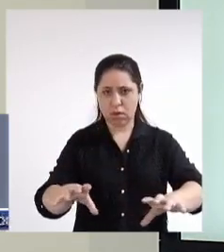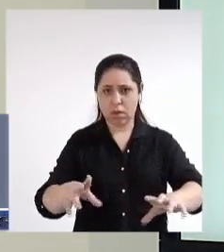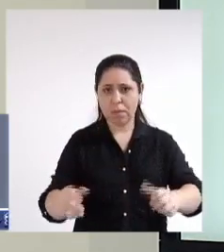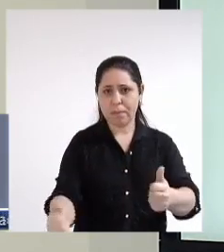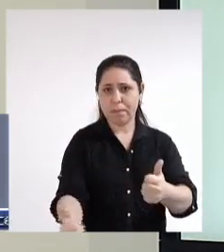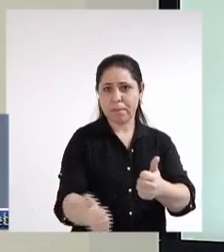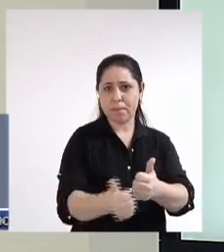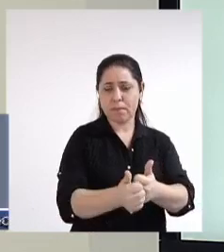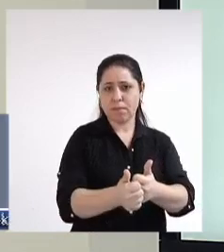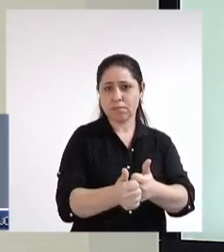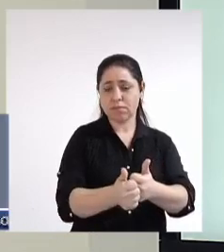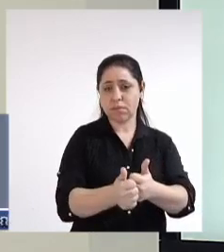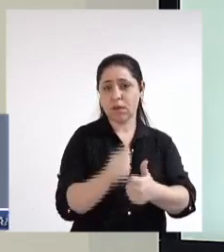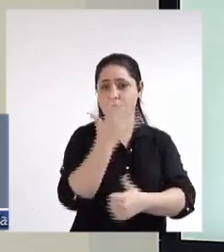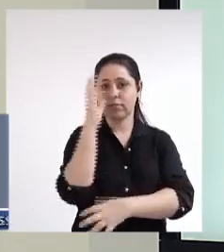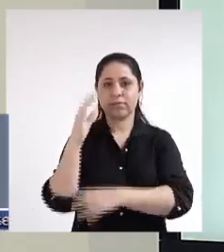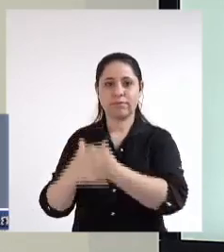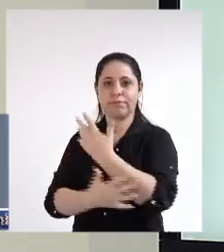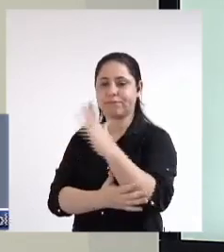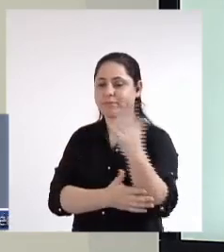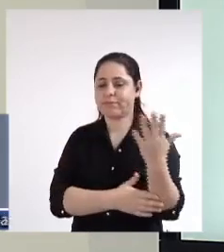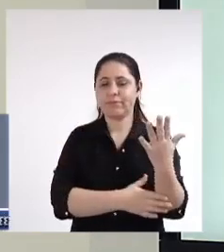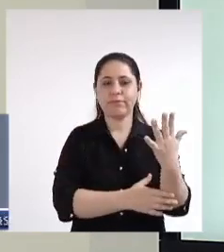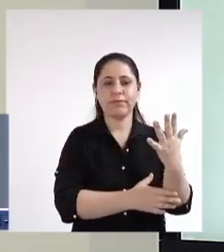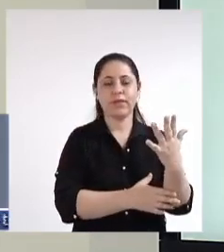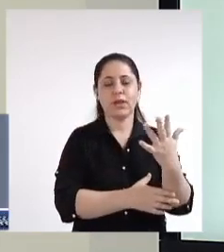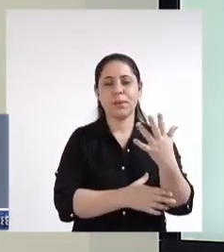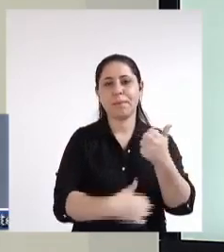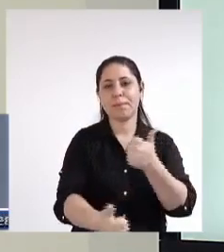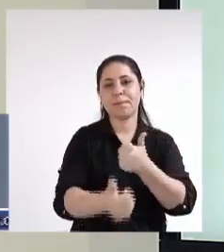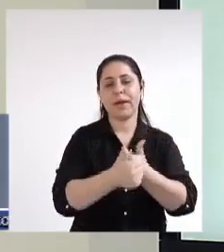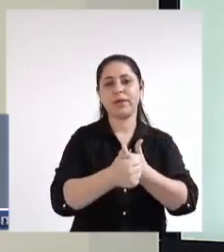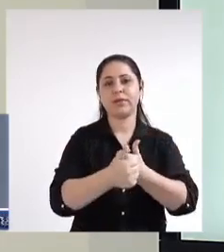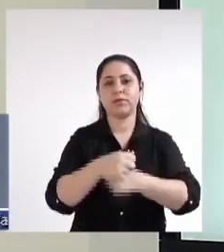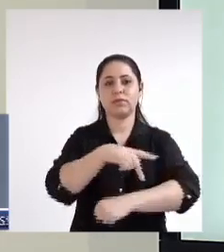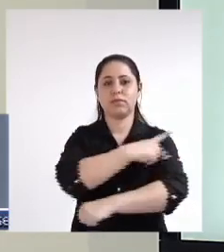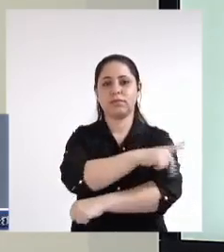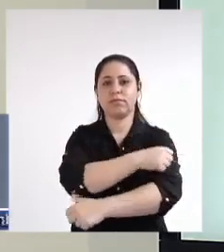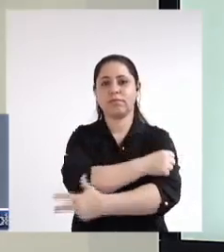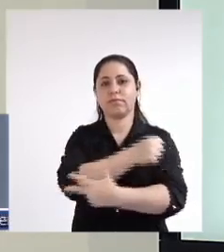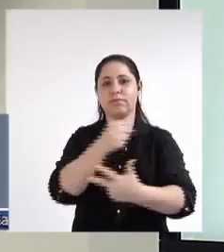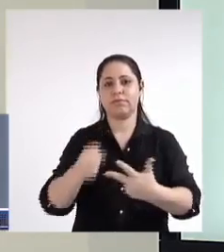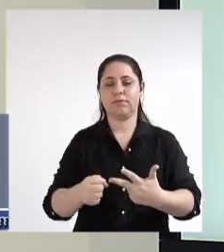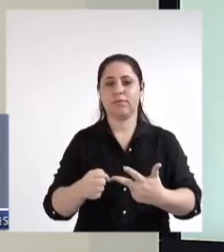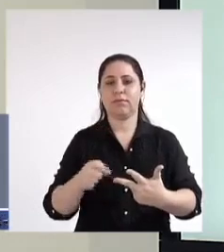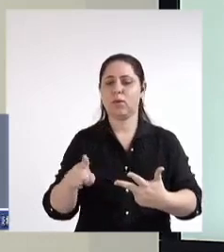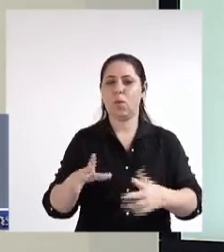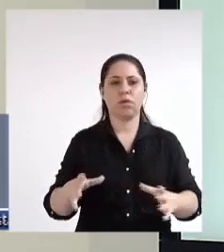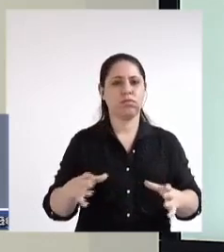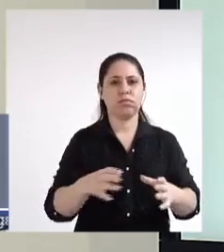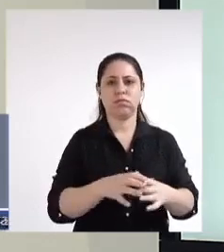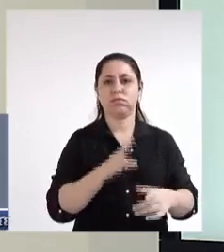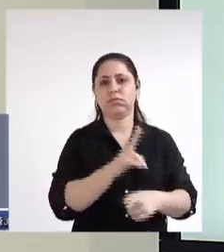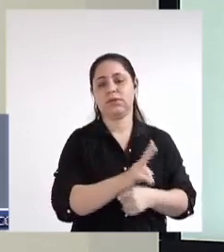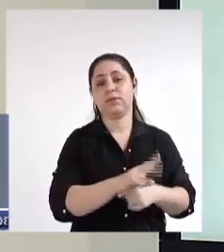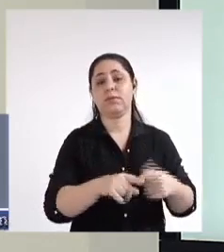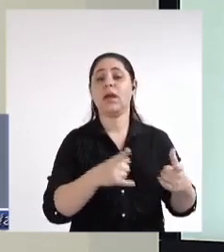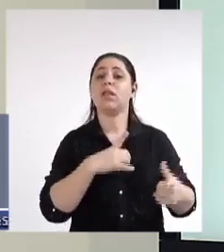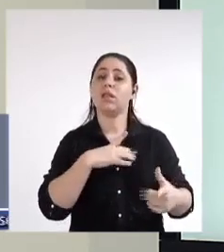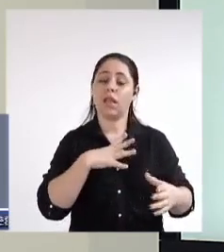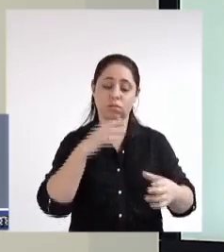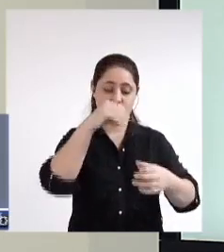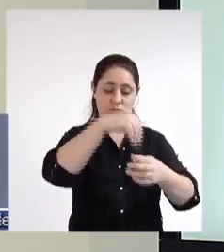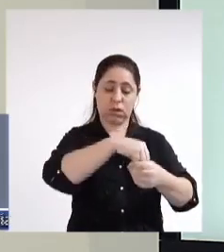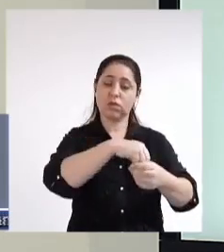encostado ainda possível para então talvez do torcendo eu entendo que não é uma unidade de conservação complexo mas ela tem no complexo